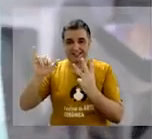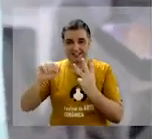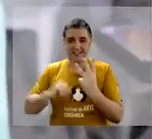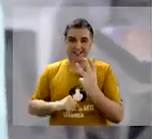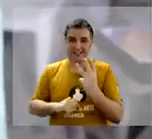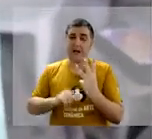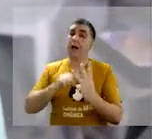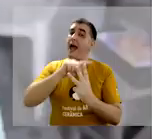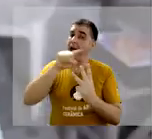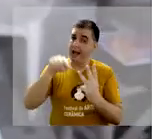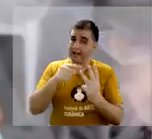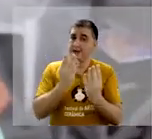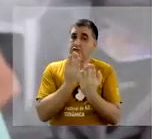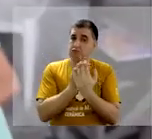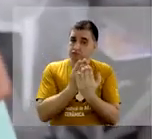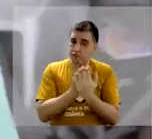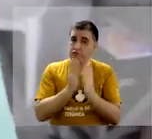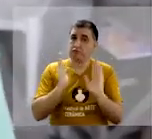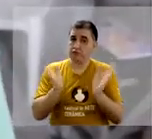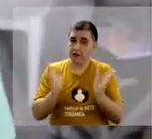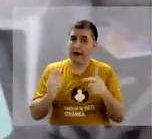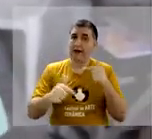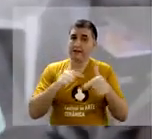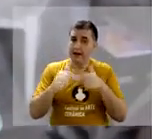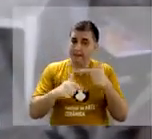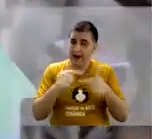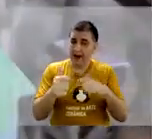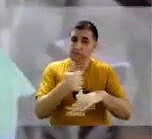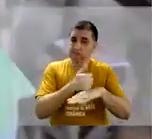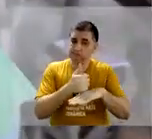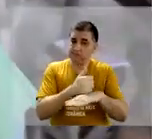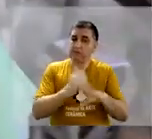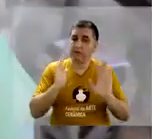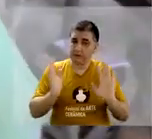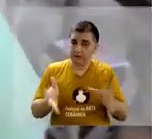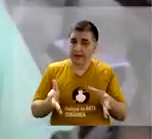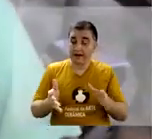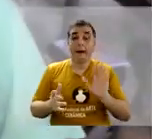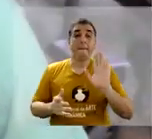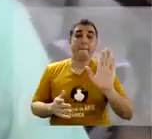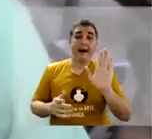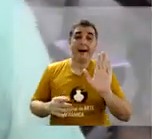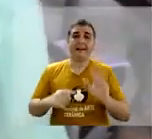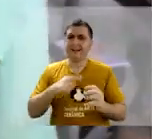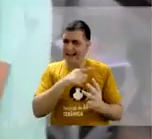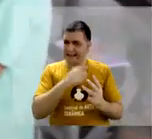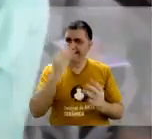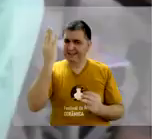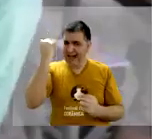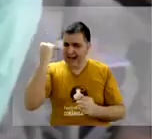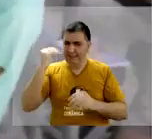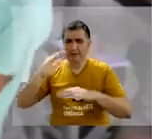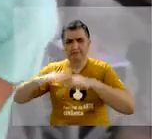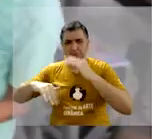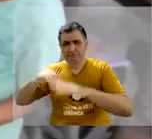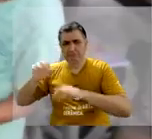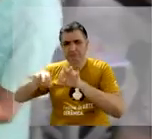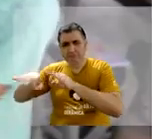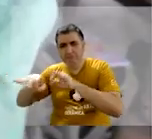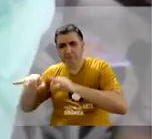Mas se precisar de voltar para isso aqui, eles voltam, porque todos eles sabem fazer. A época deles já foi eu e minha mãe. Eles ensinaram